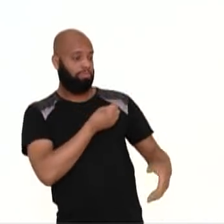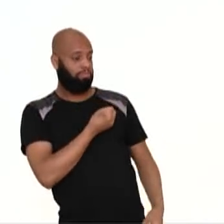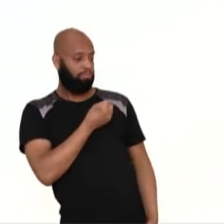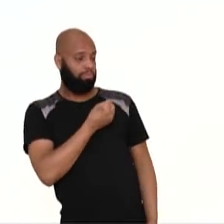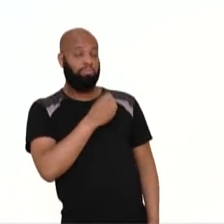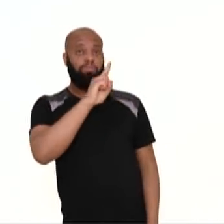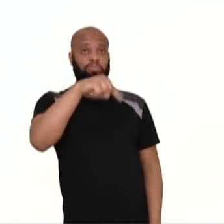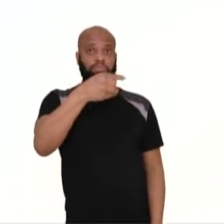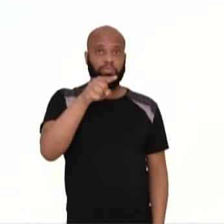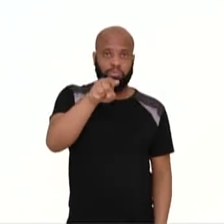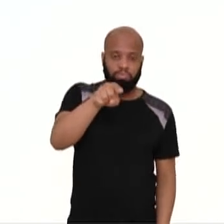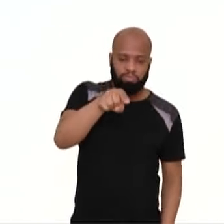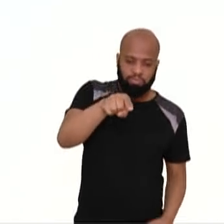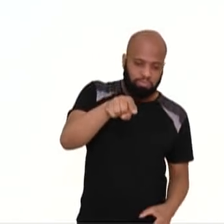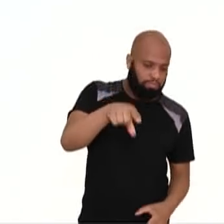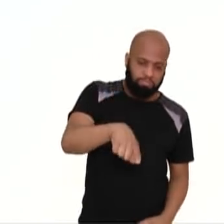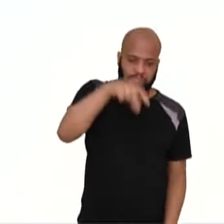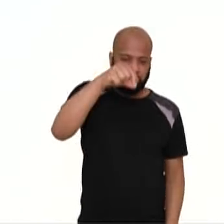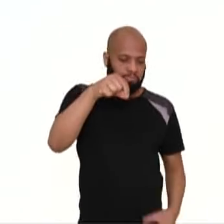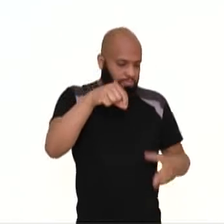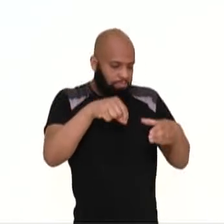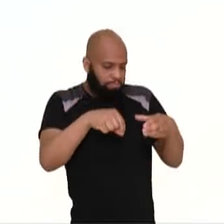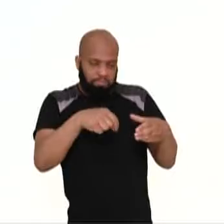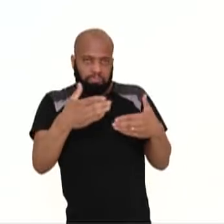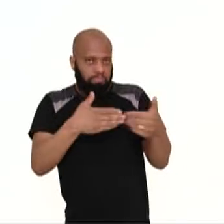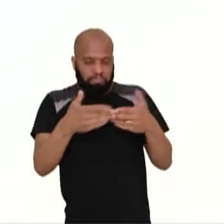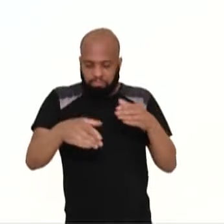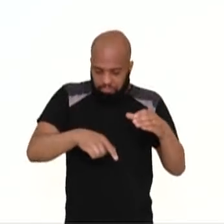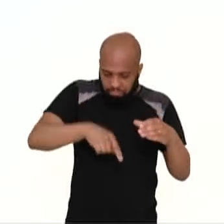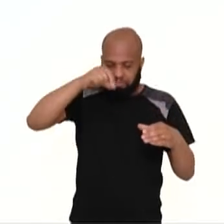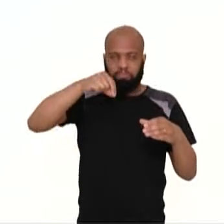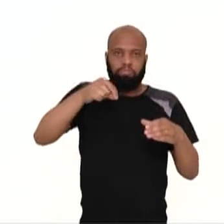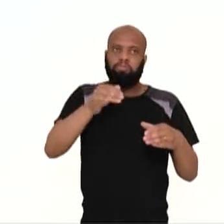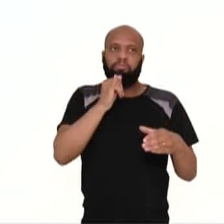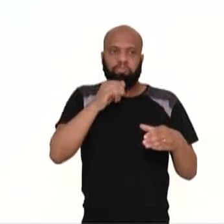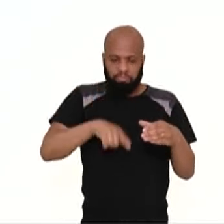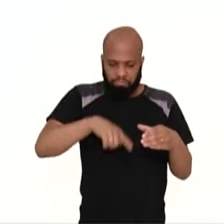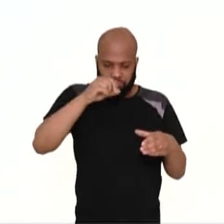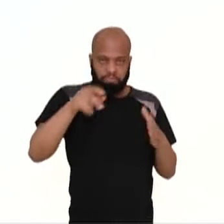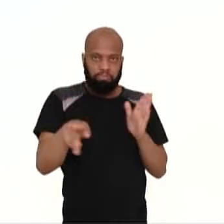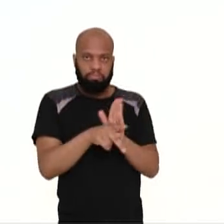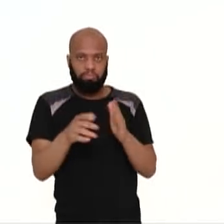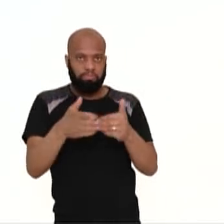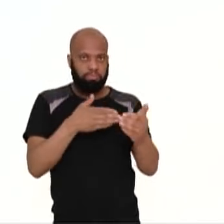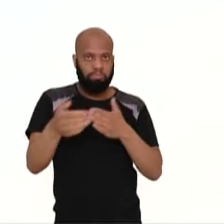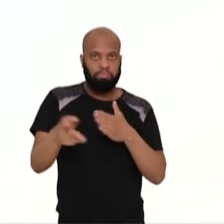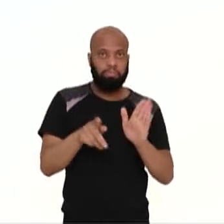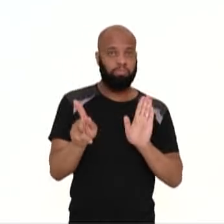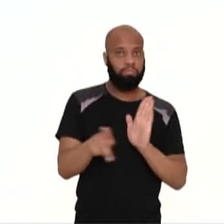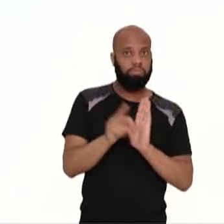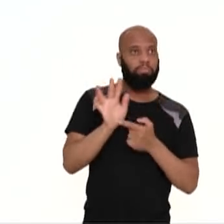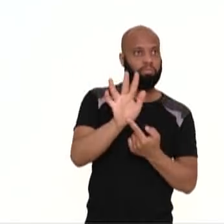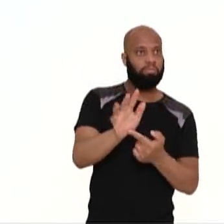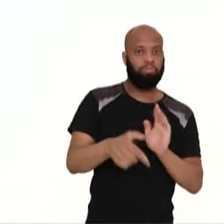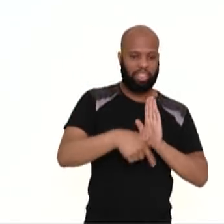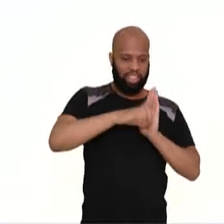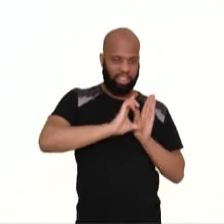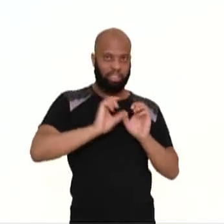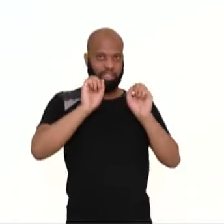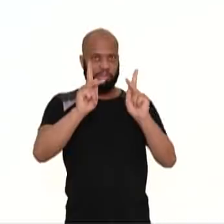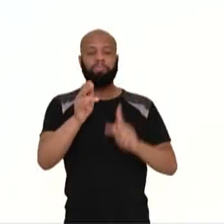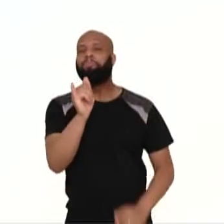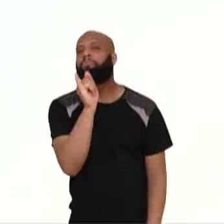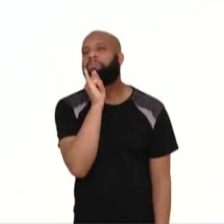em seguida você vai lá e sorteia uma quantidade, ok? Ó, sorteados entre uma quantidade estabelecida previamente.